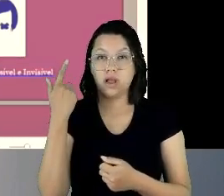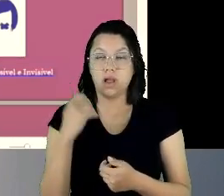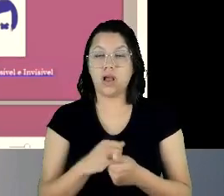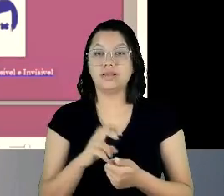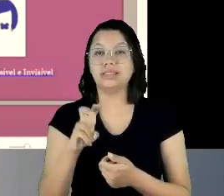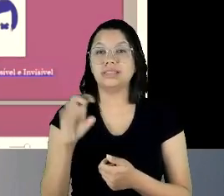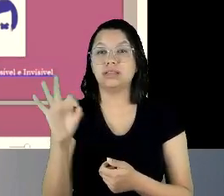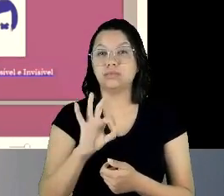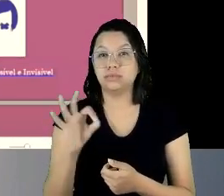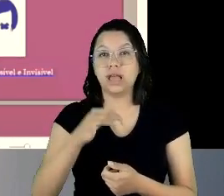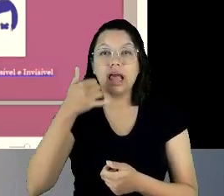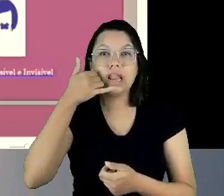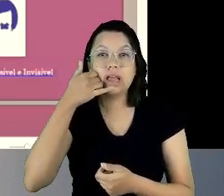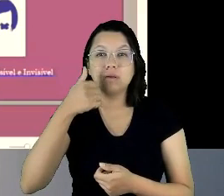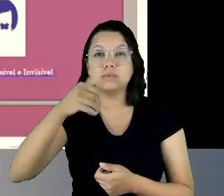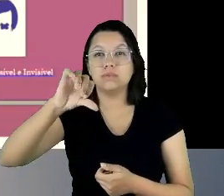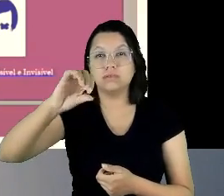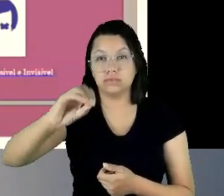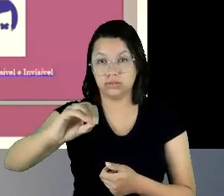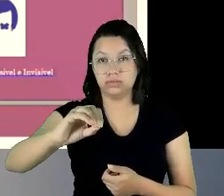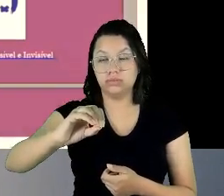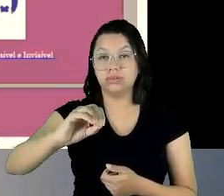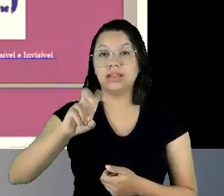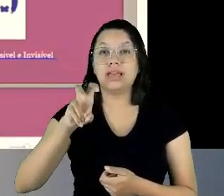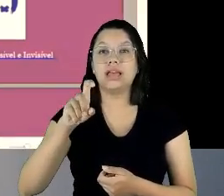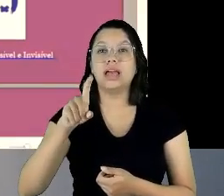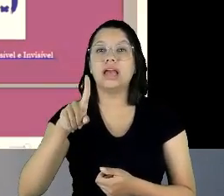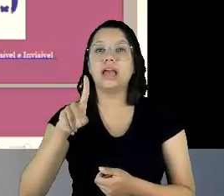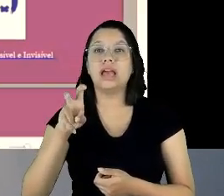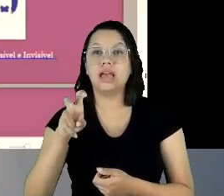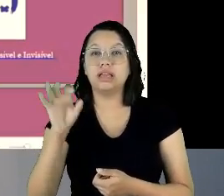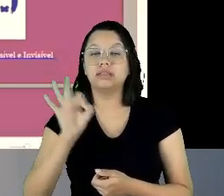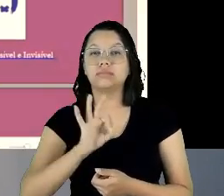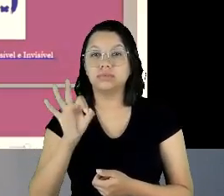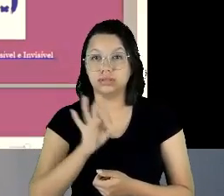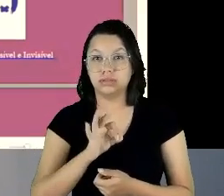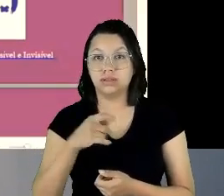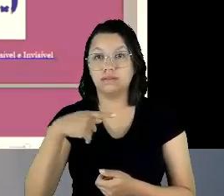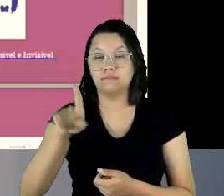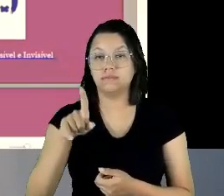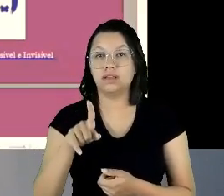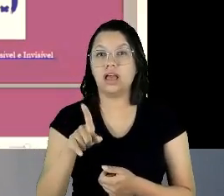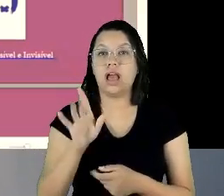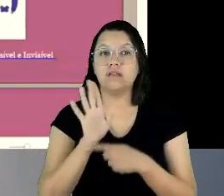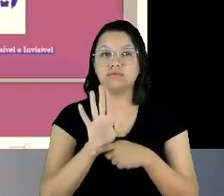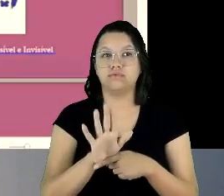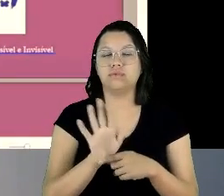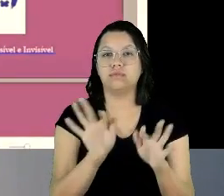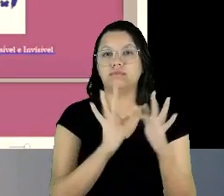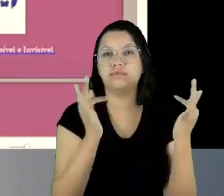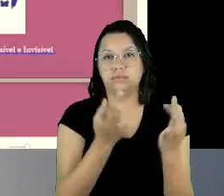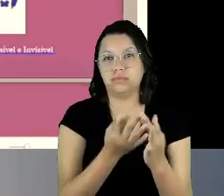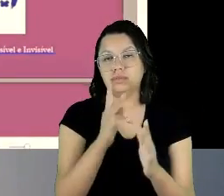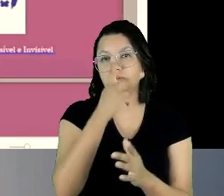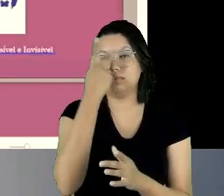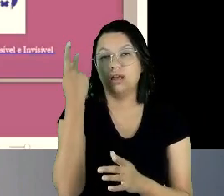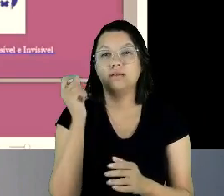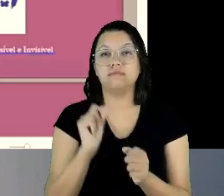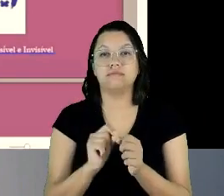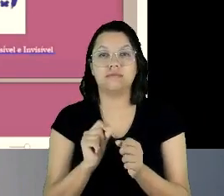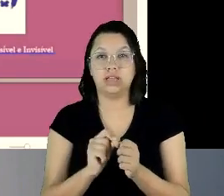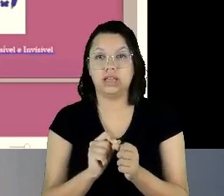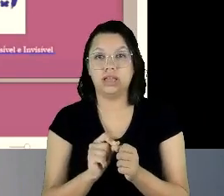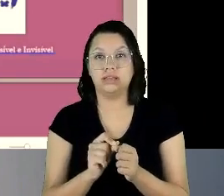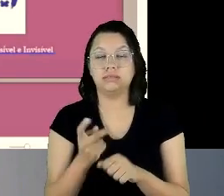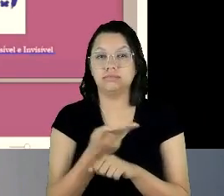comum, 5% ligou para o 190 e 15% procurou ajuda da família. Então, quem fez algo,